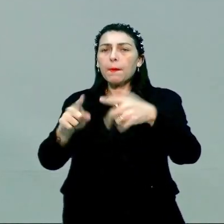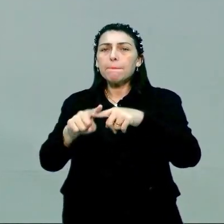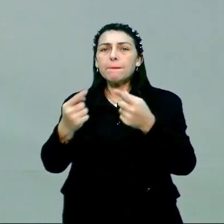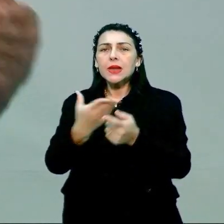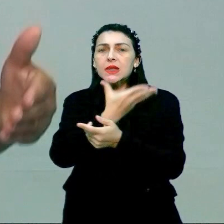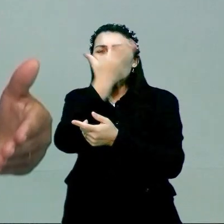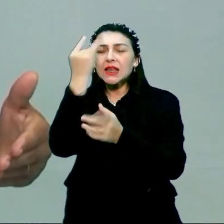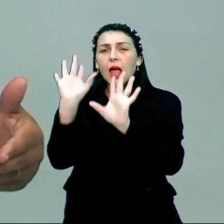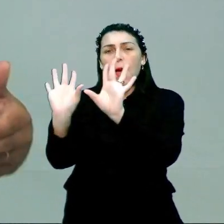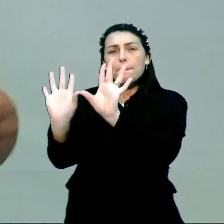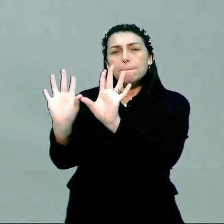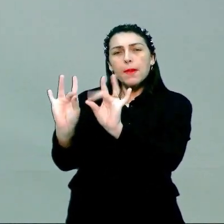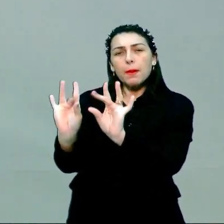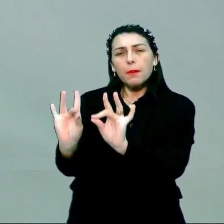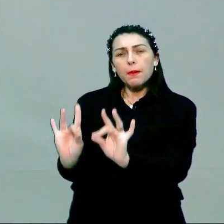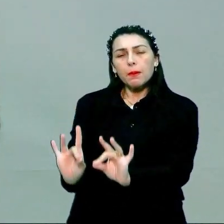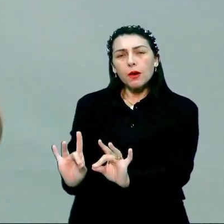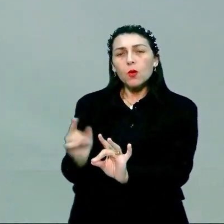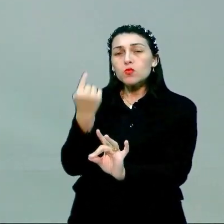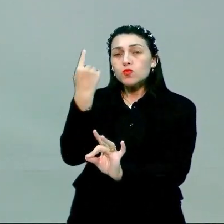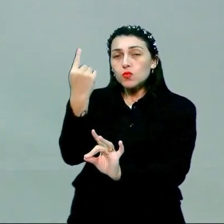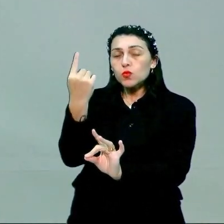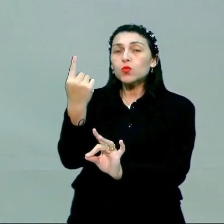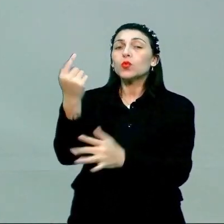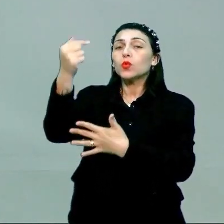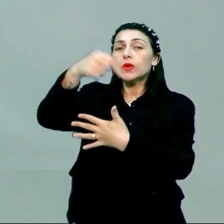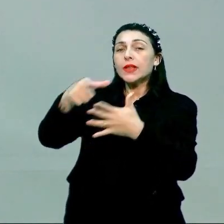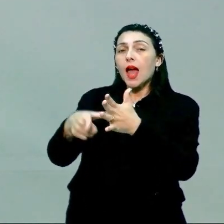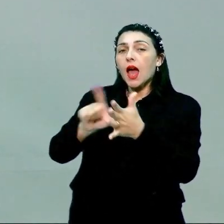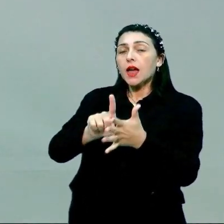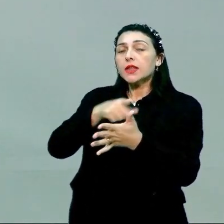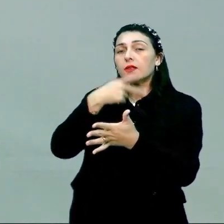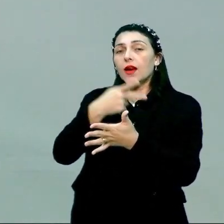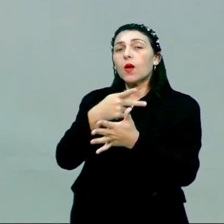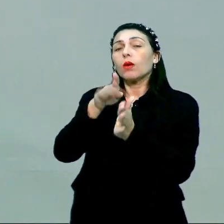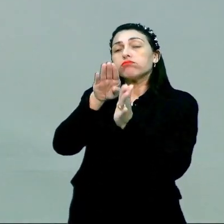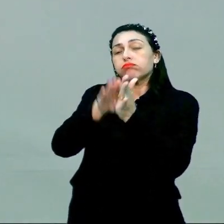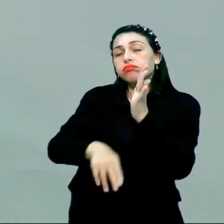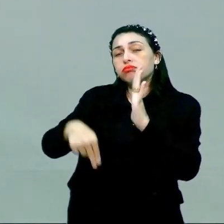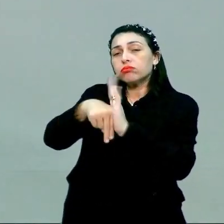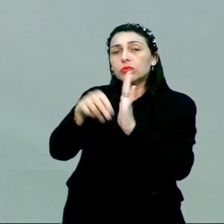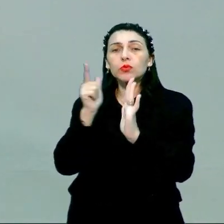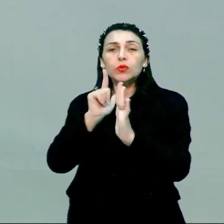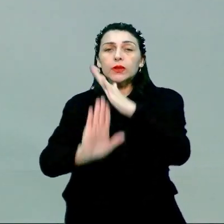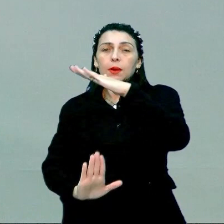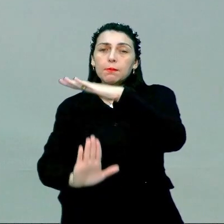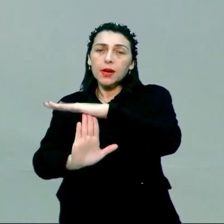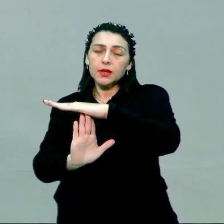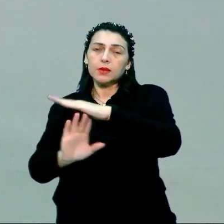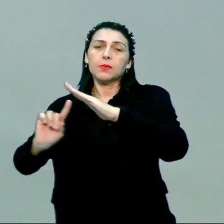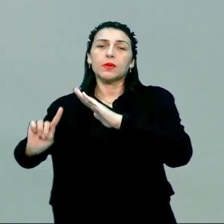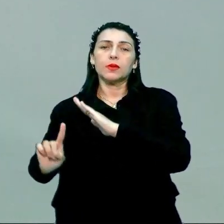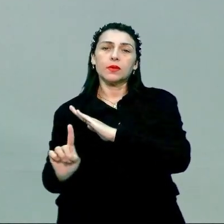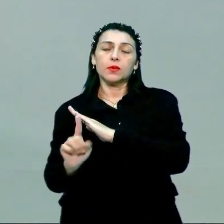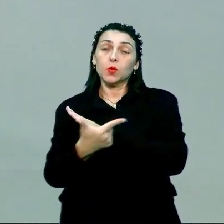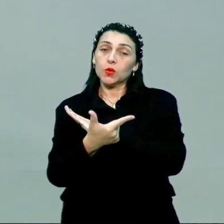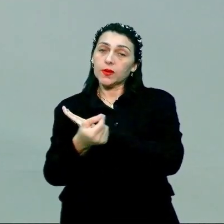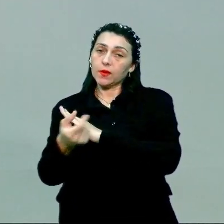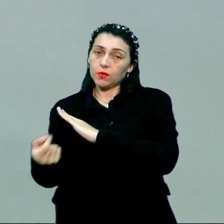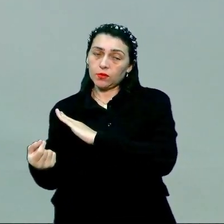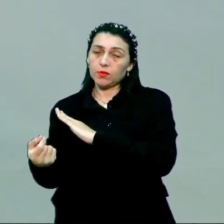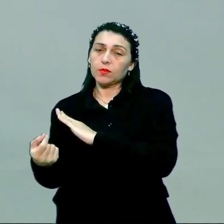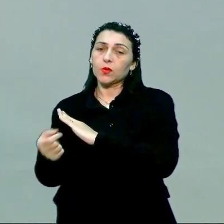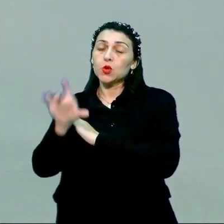de detalhar pelo menos um dos itens e aí ele baixa a nota, não alcança a nota máxima, que seria 200